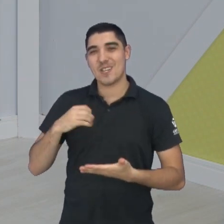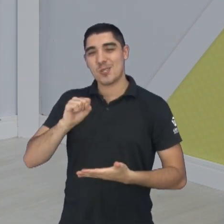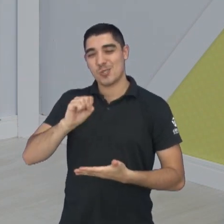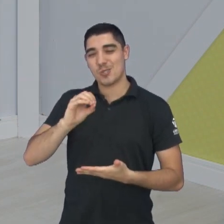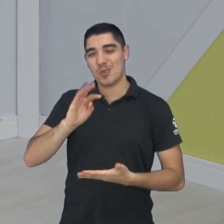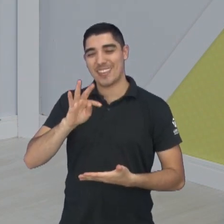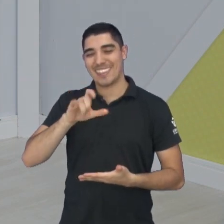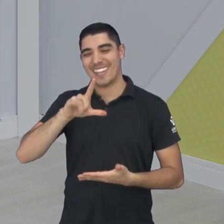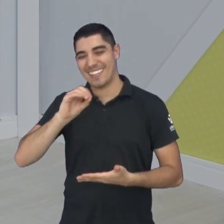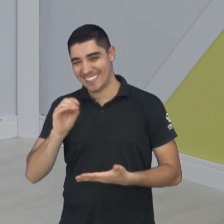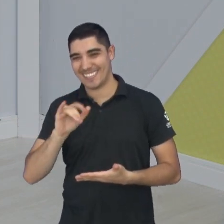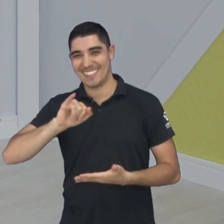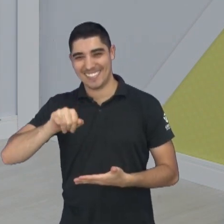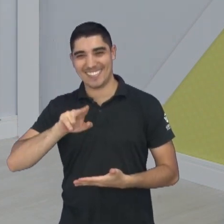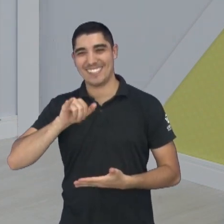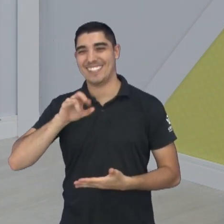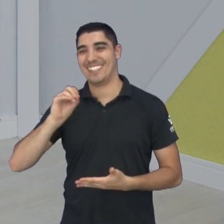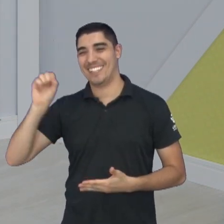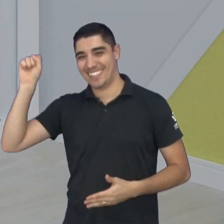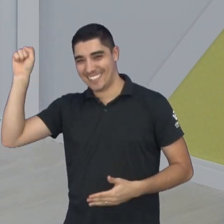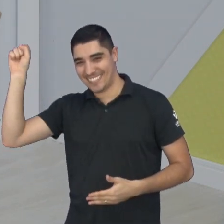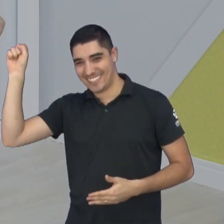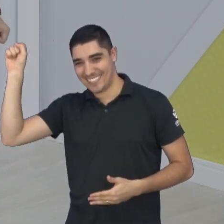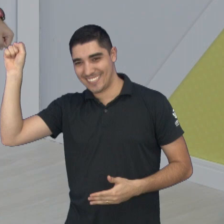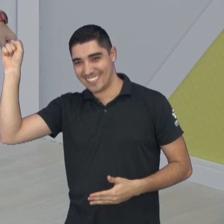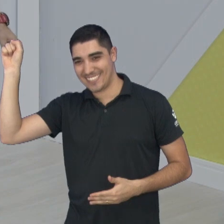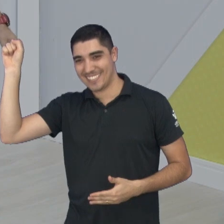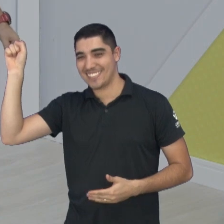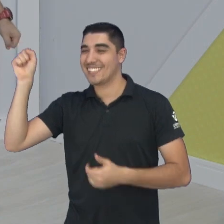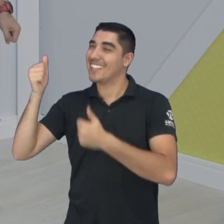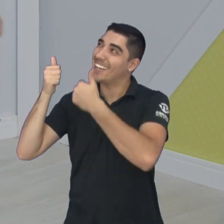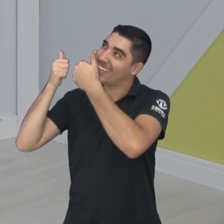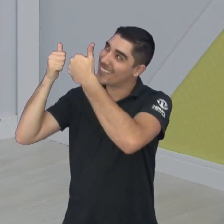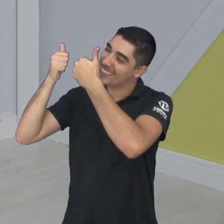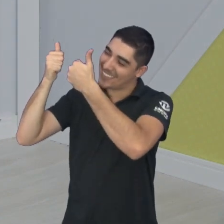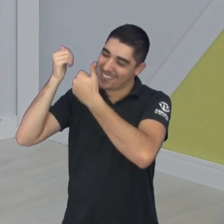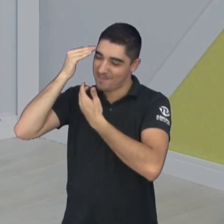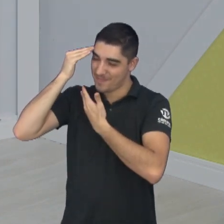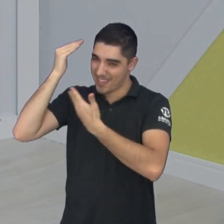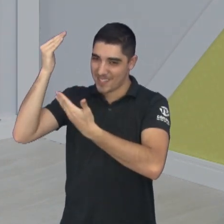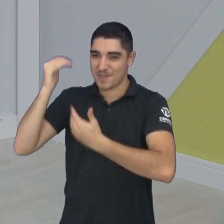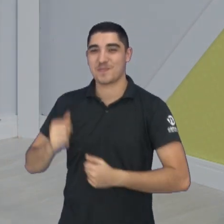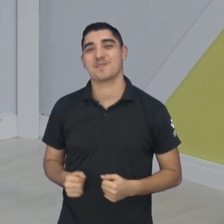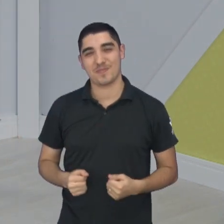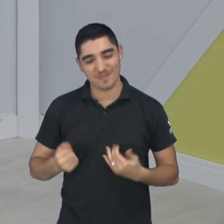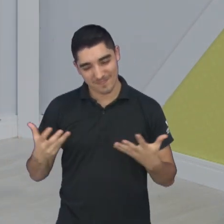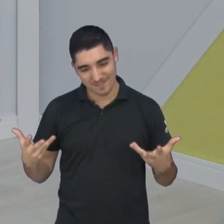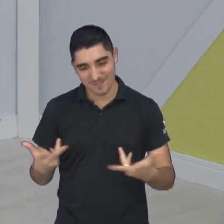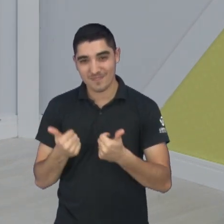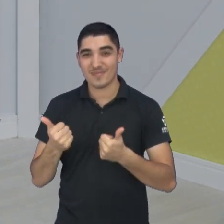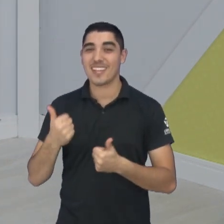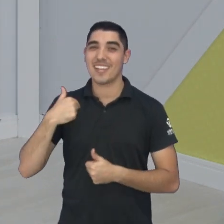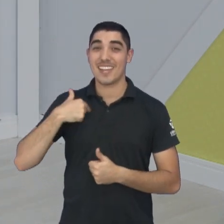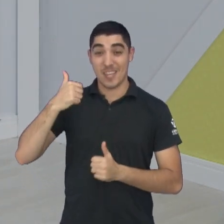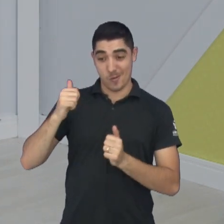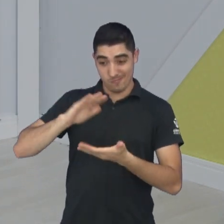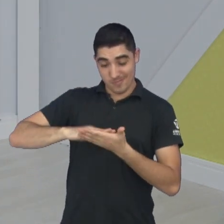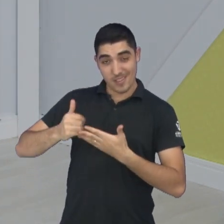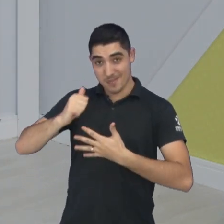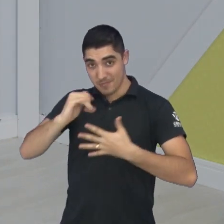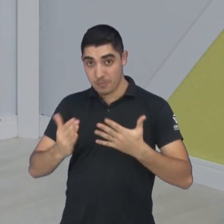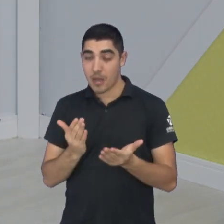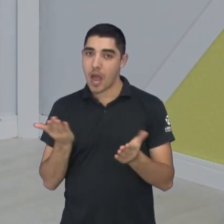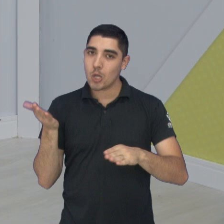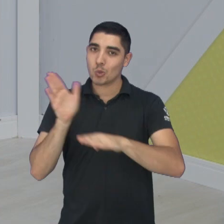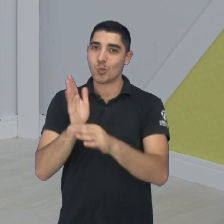querido Lorenzo, o mascotinho da Hora do Esporte. Vem cá, Luizão, aquele soquinho maroto. Aê, Luizão! Gente da melhor qualidade. Luizão aqui nas Libras, levando a